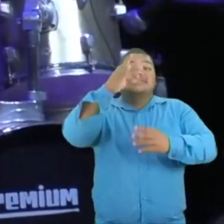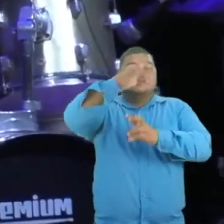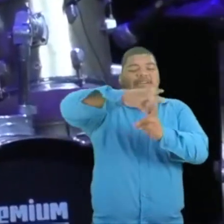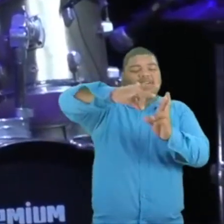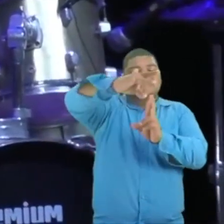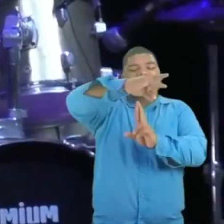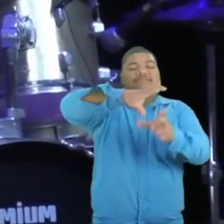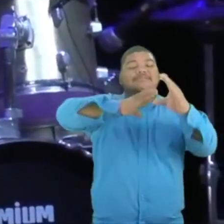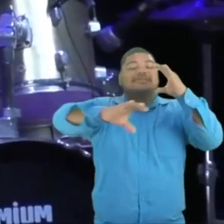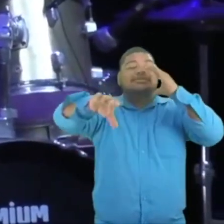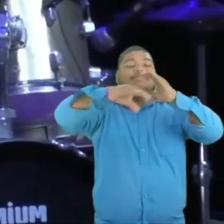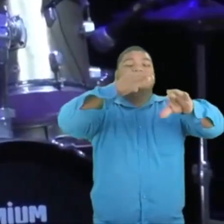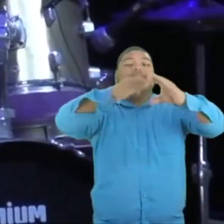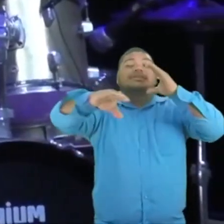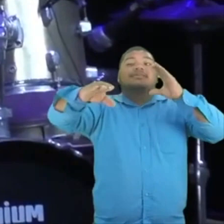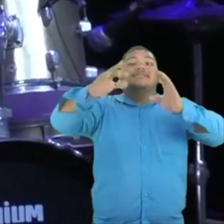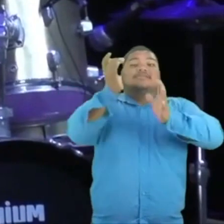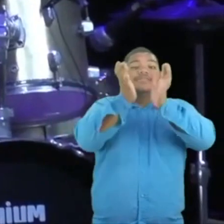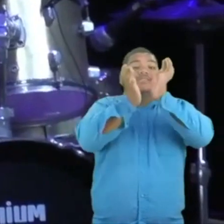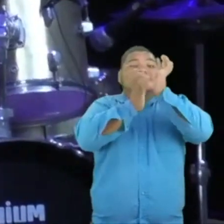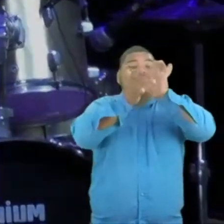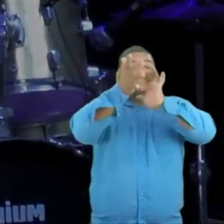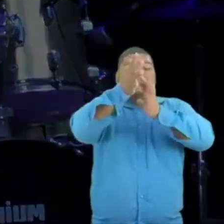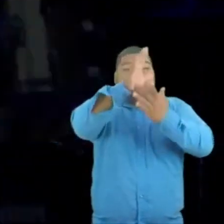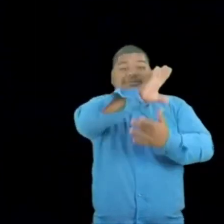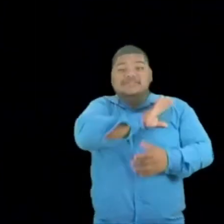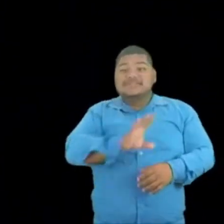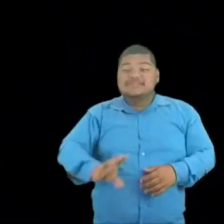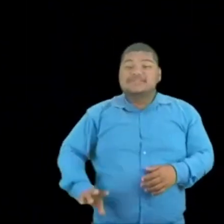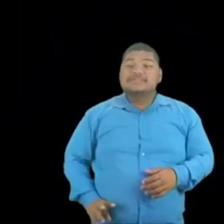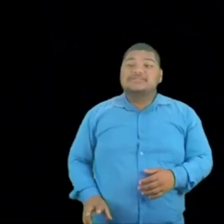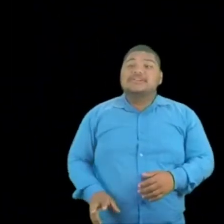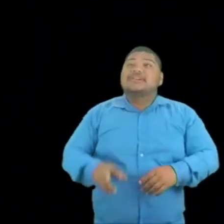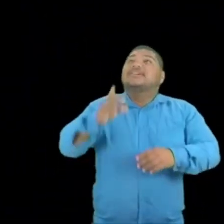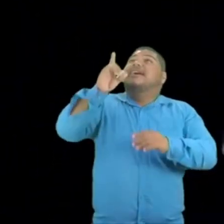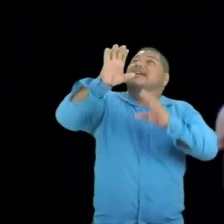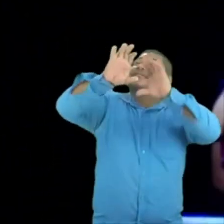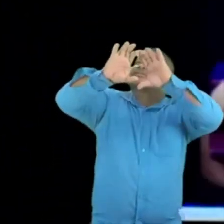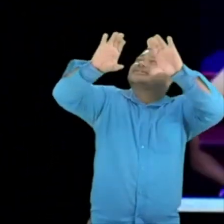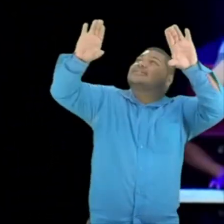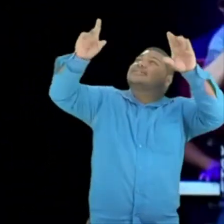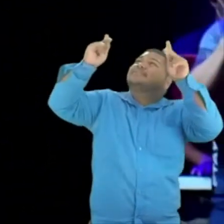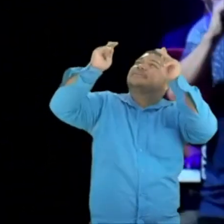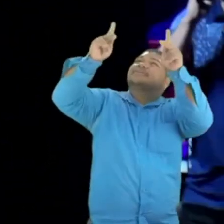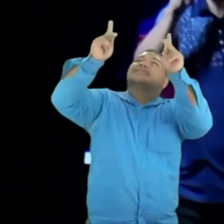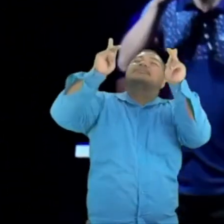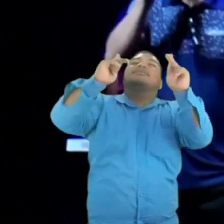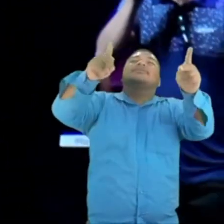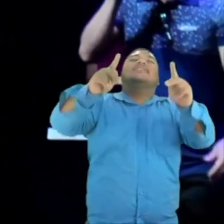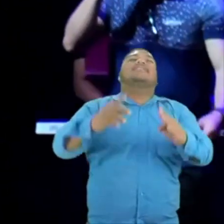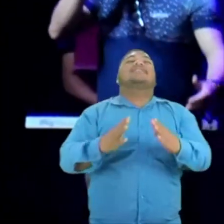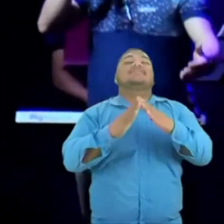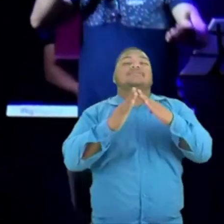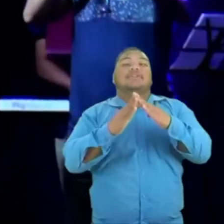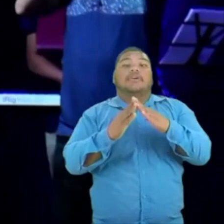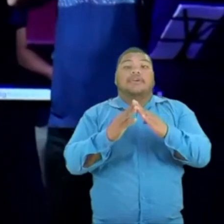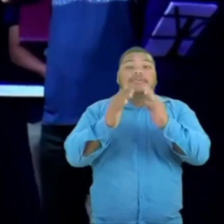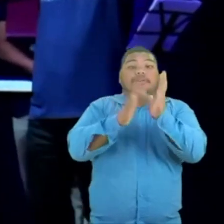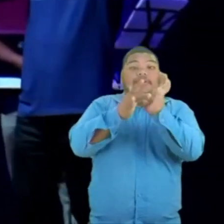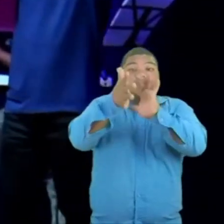Santo, Santo, vou cantar com Cristo. Para sempre vou morar.